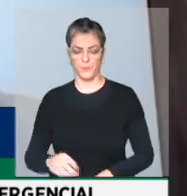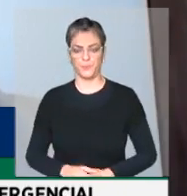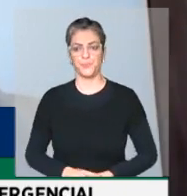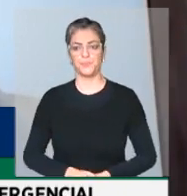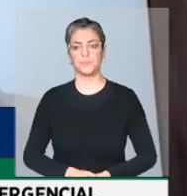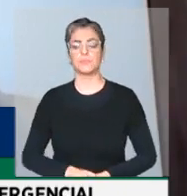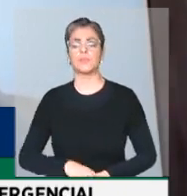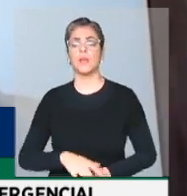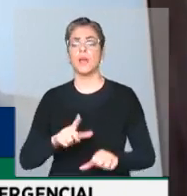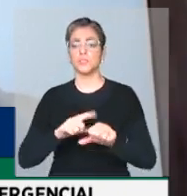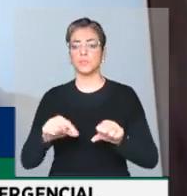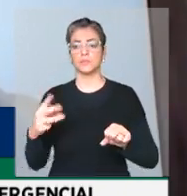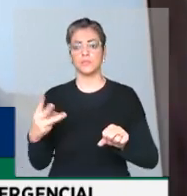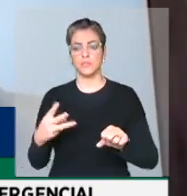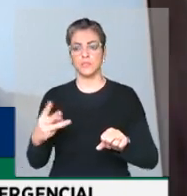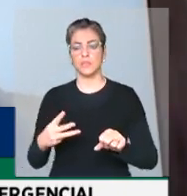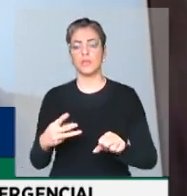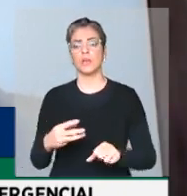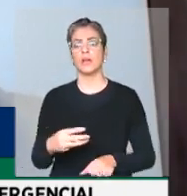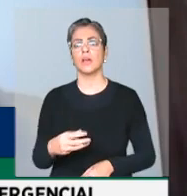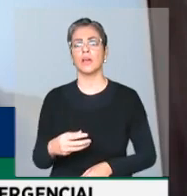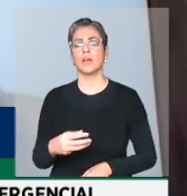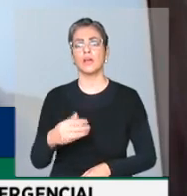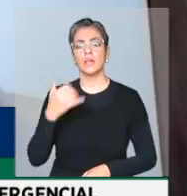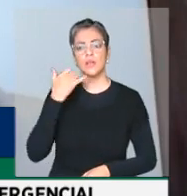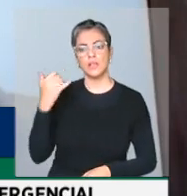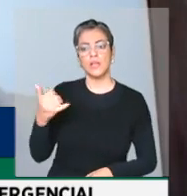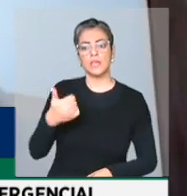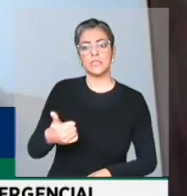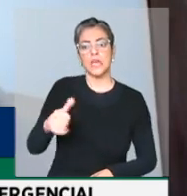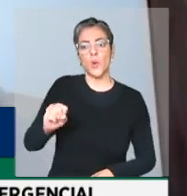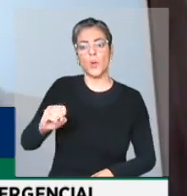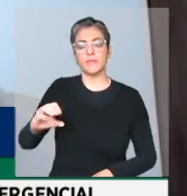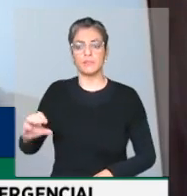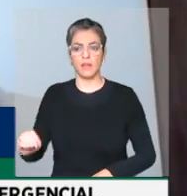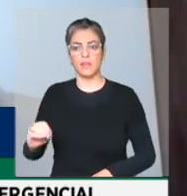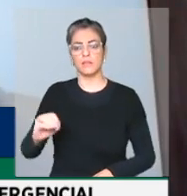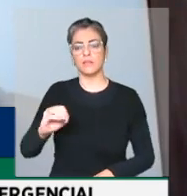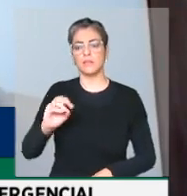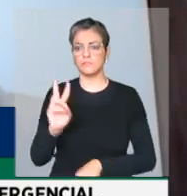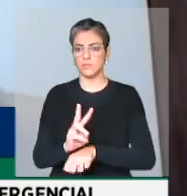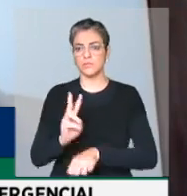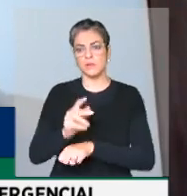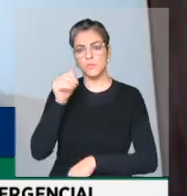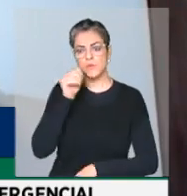Mulher na Situação de Violência, Ligue 180, de que trata o decreto